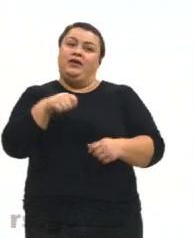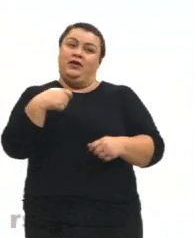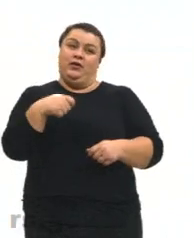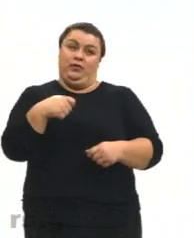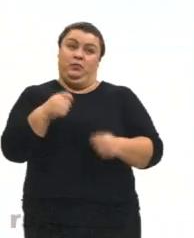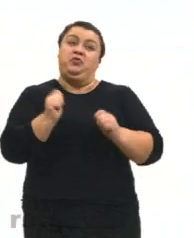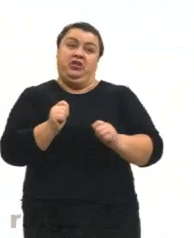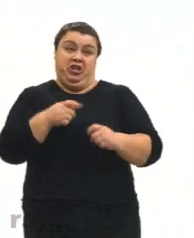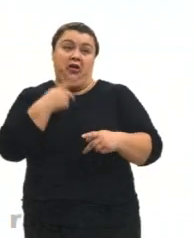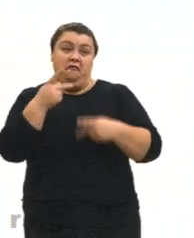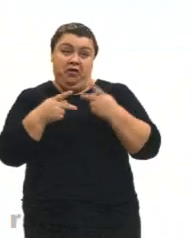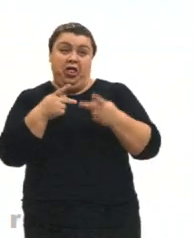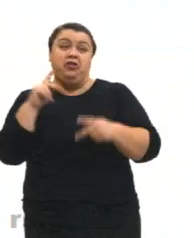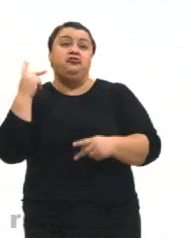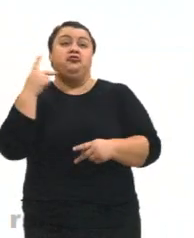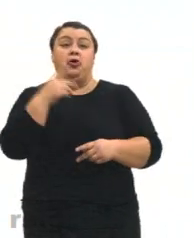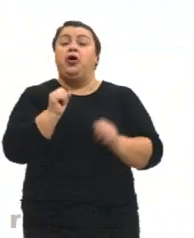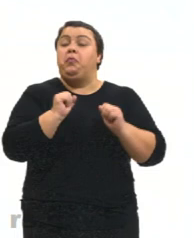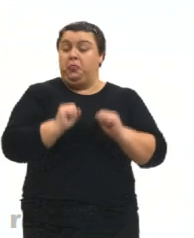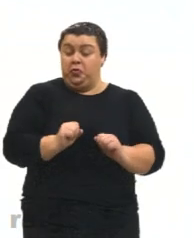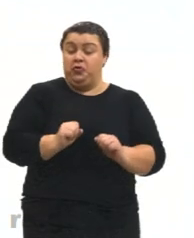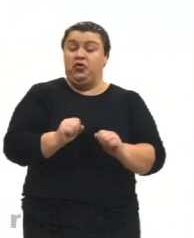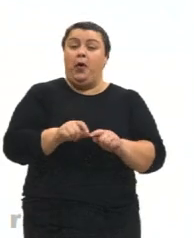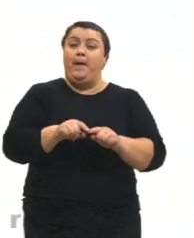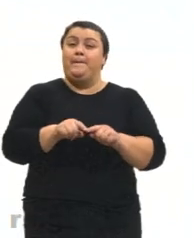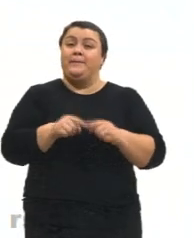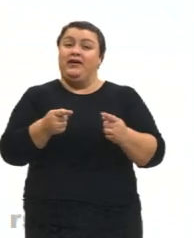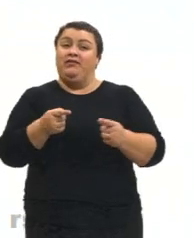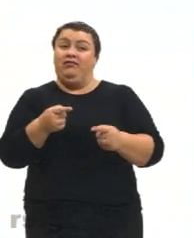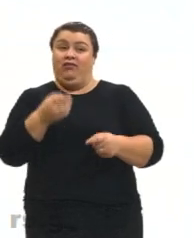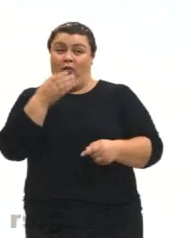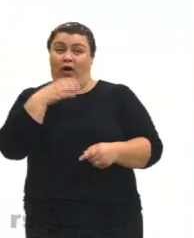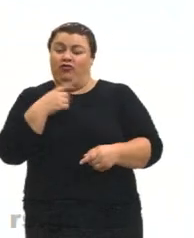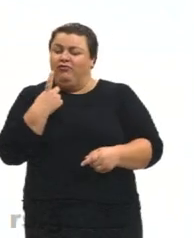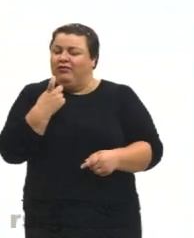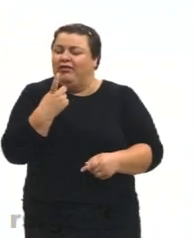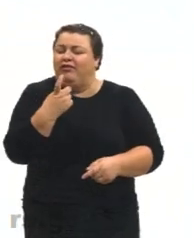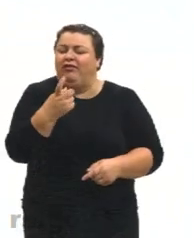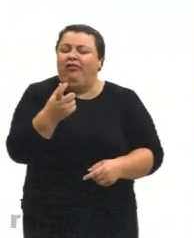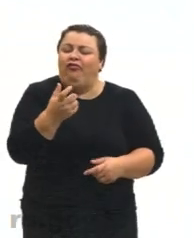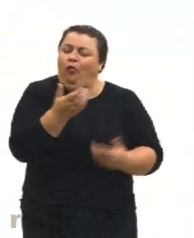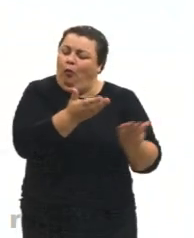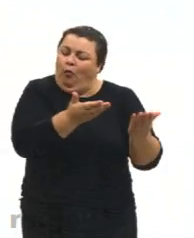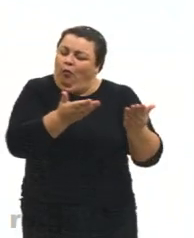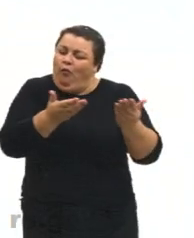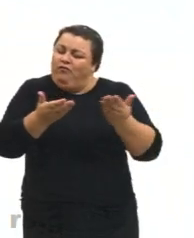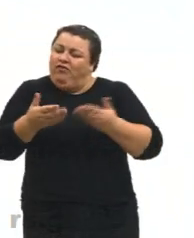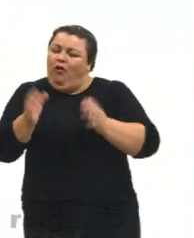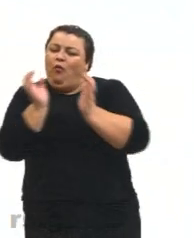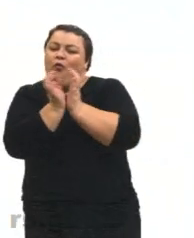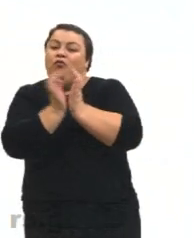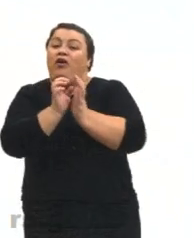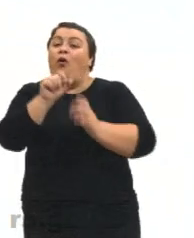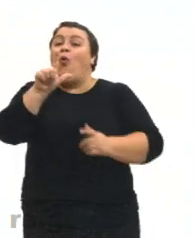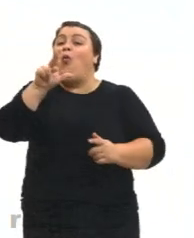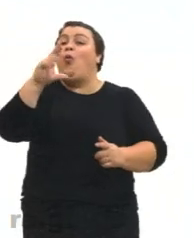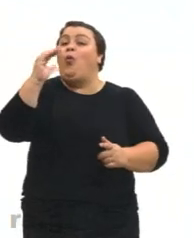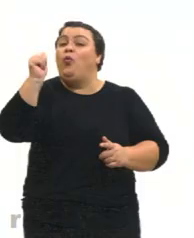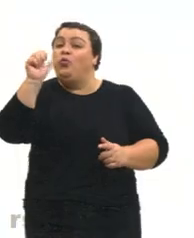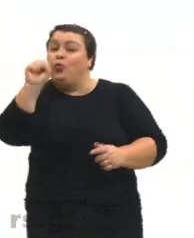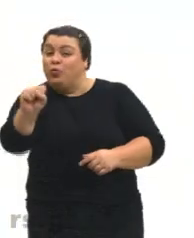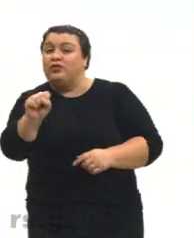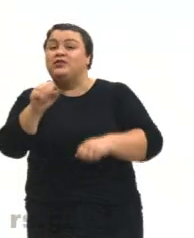história eu poderia falar de história com vocês poderia mas eu acho que talvez seja mais interessante eu chamar aqui o nosso colega o Lucas